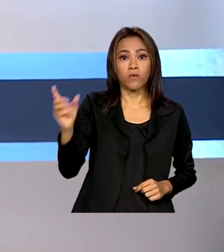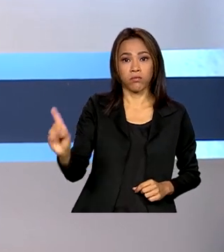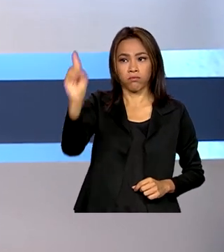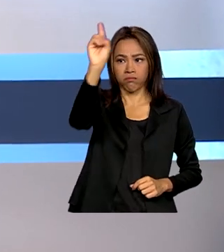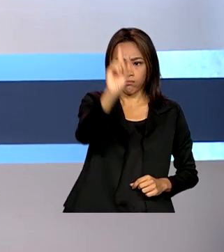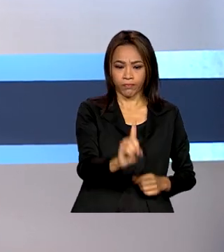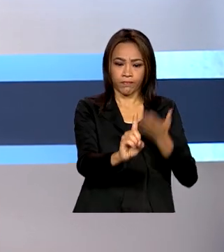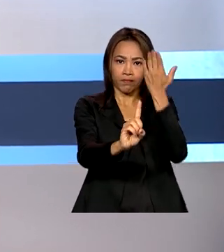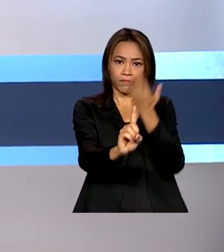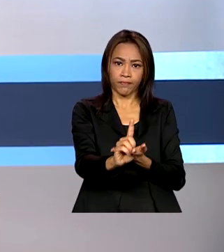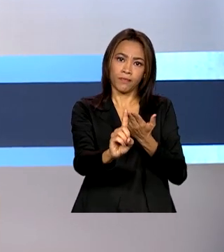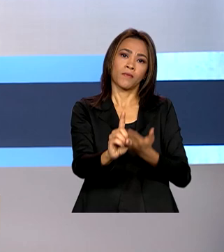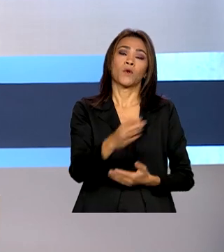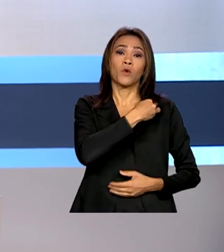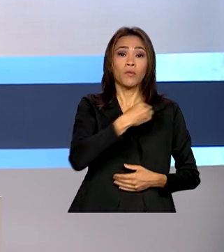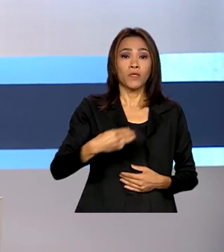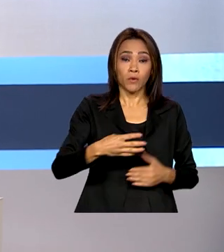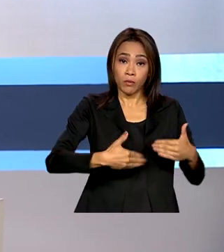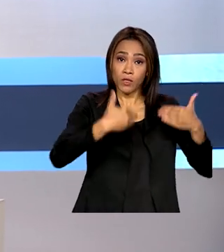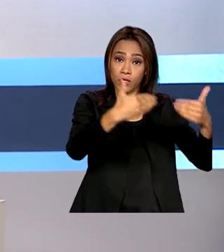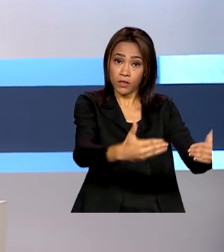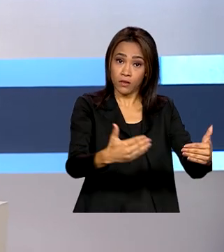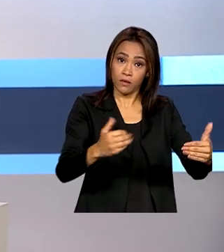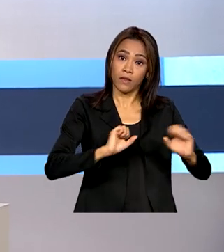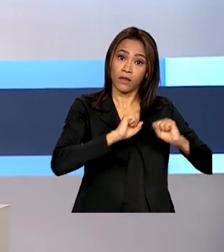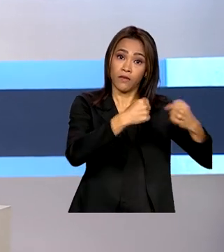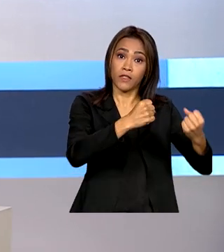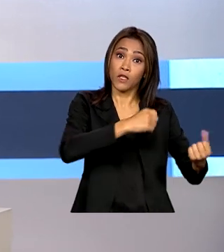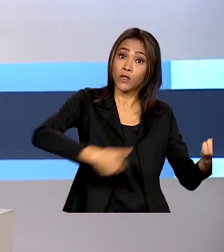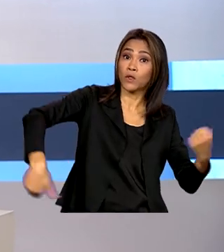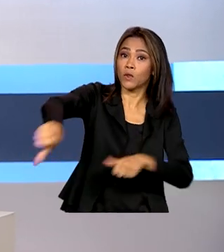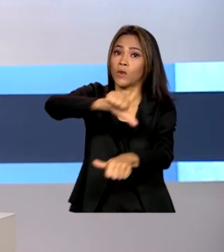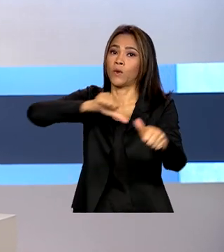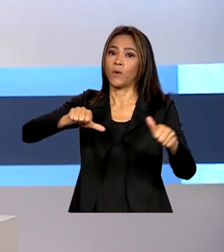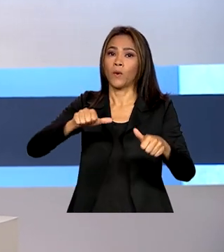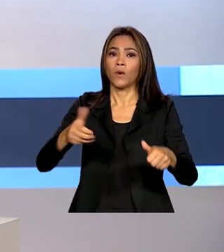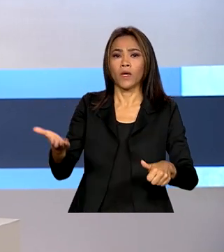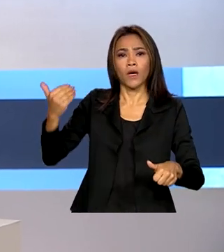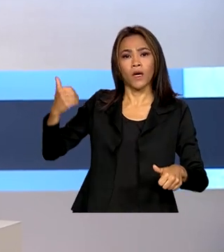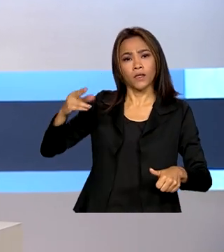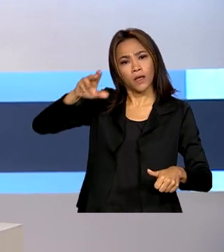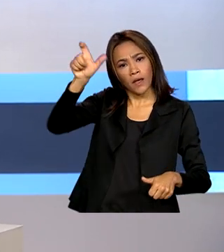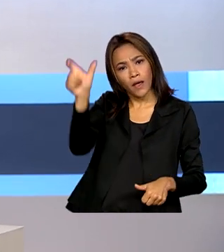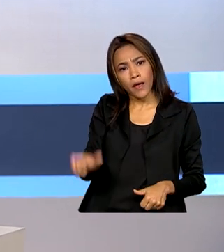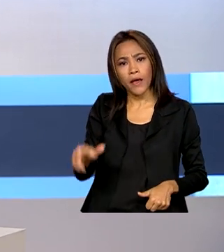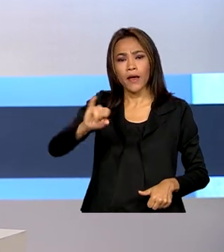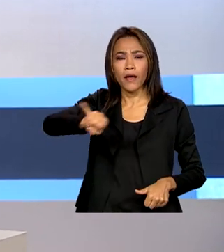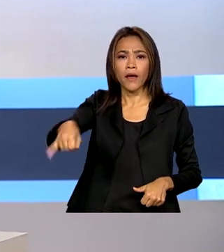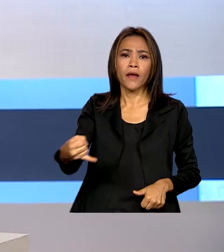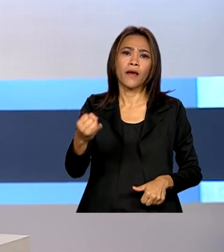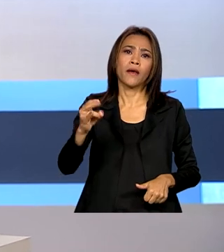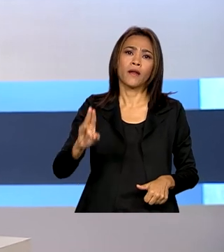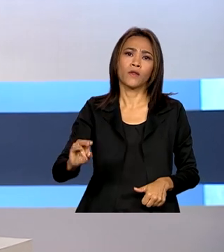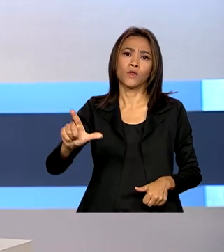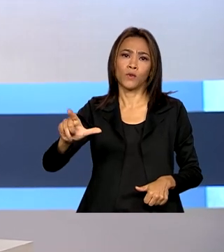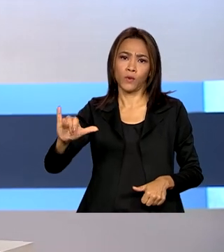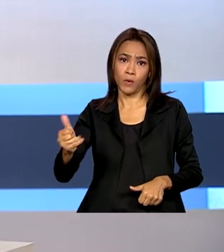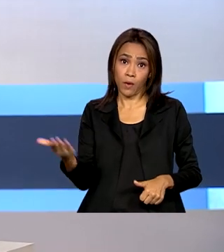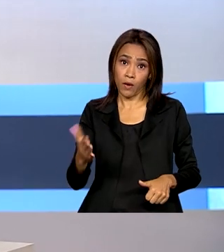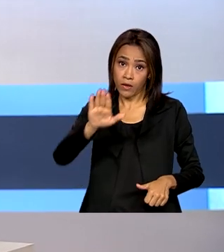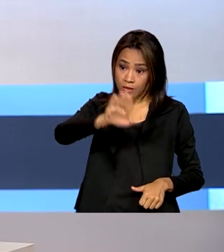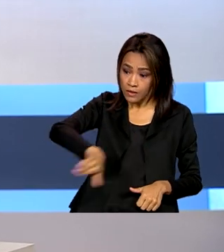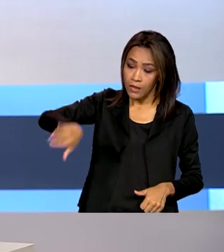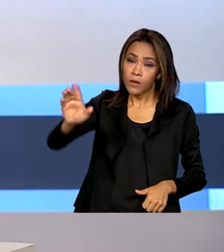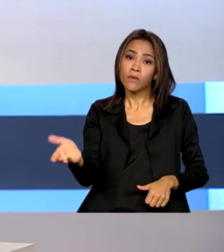Defesa anunciou a troca do comando do Exército, que estava a cargo do general Júlio César de Arruda desde dezembro. Quem assume